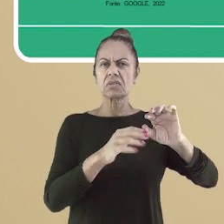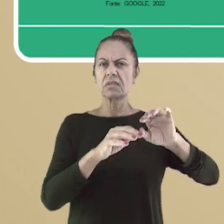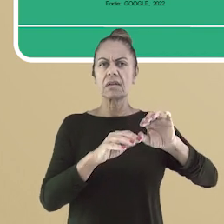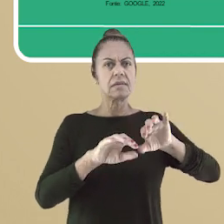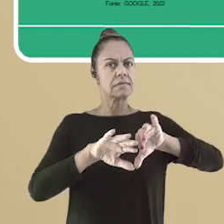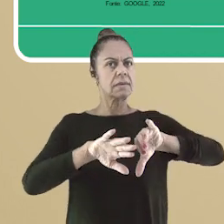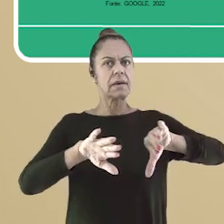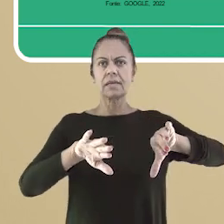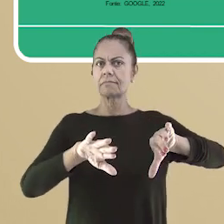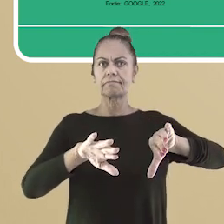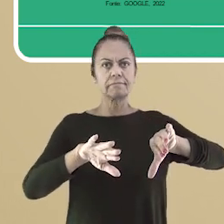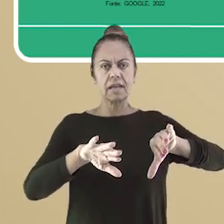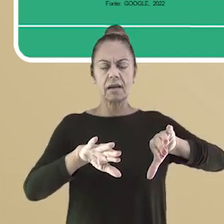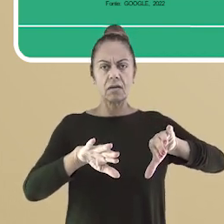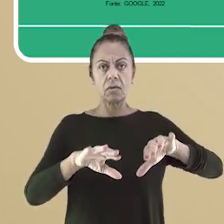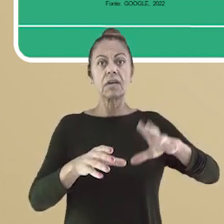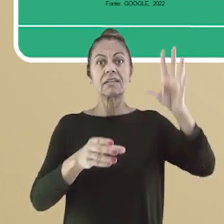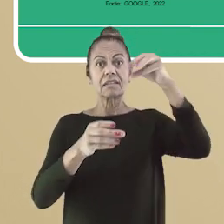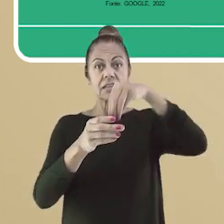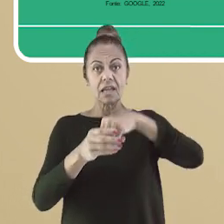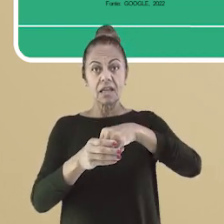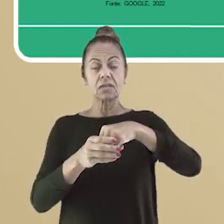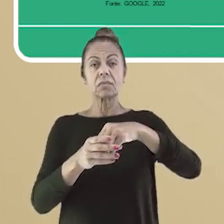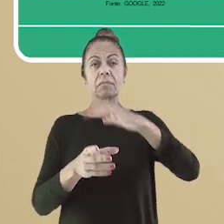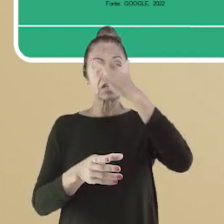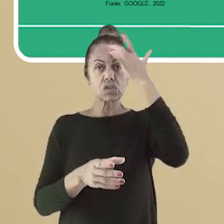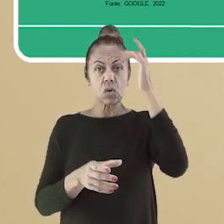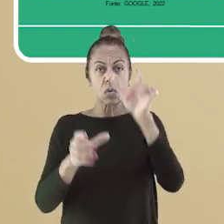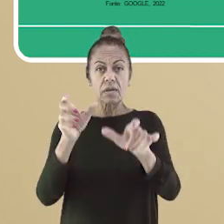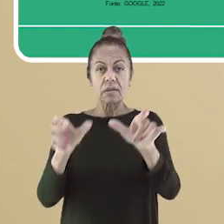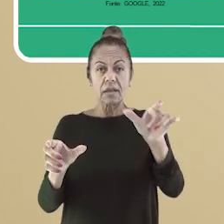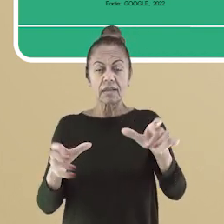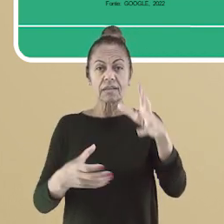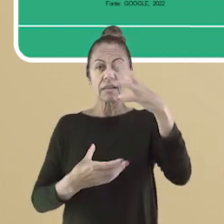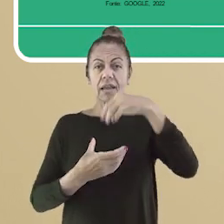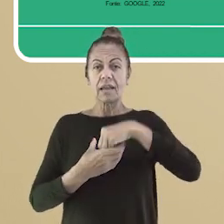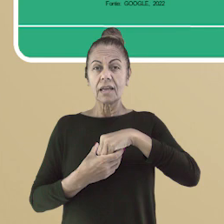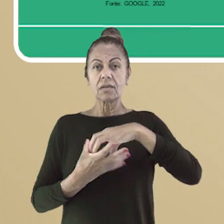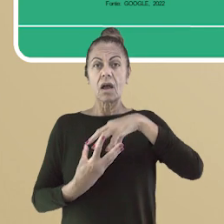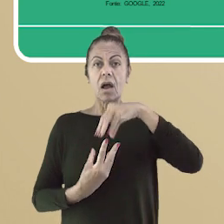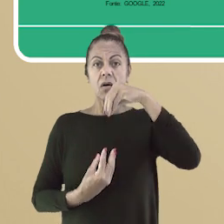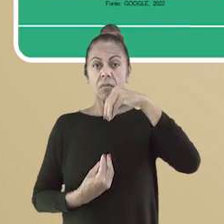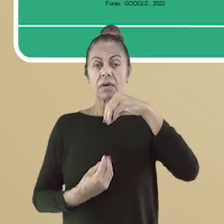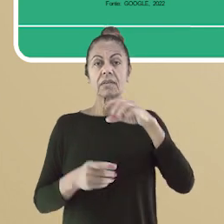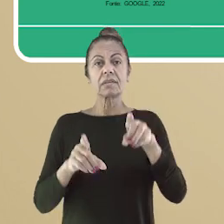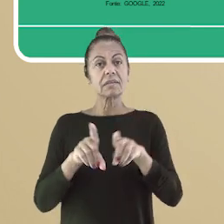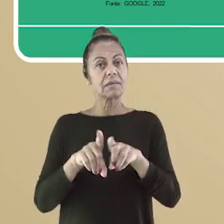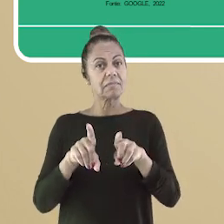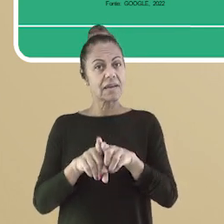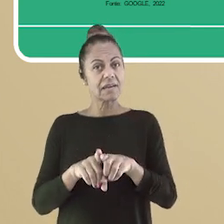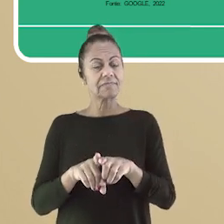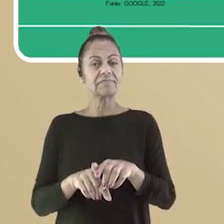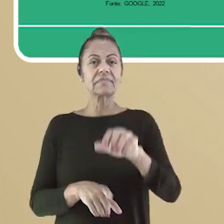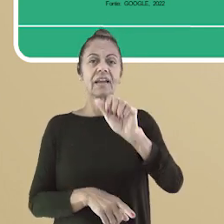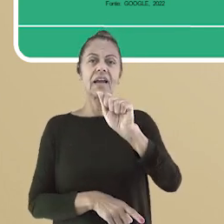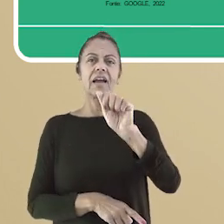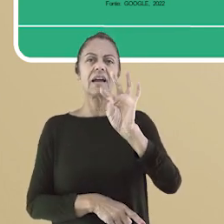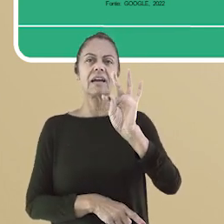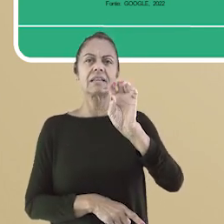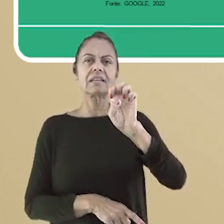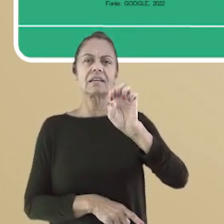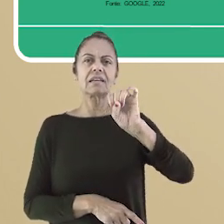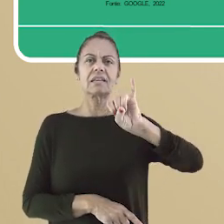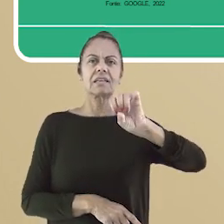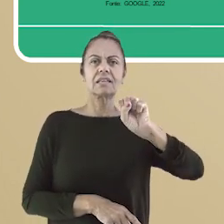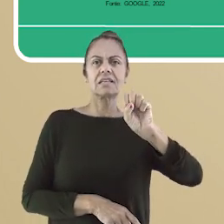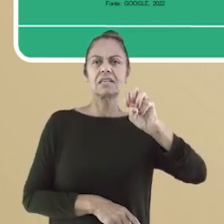mundo material. Acredita-se que todos os seres da natureza têm alma ou uma força vital. Há também o